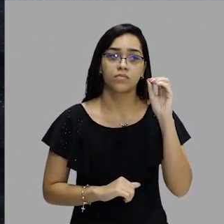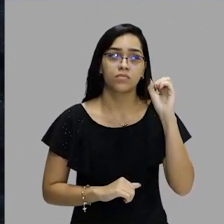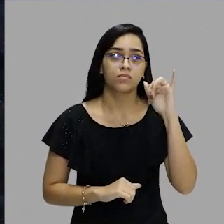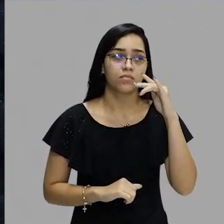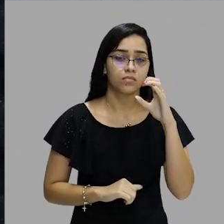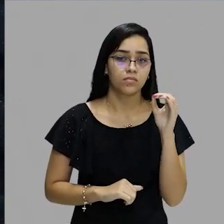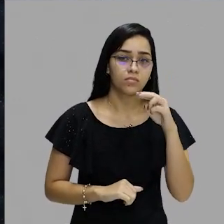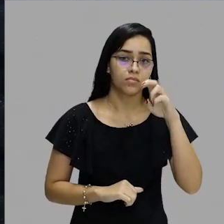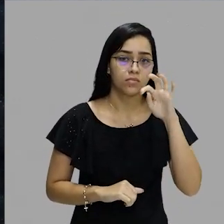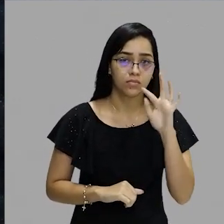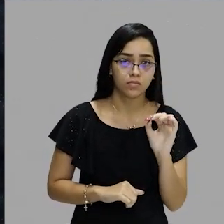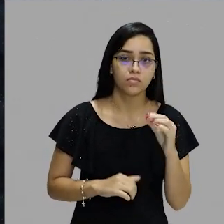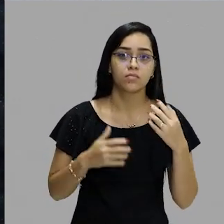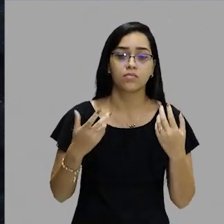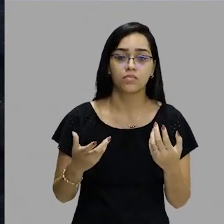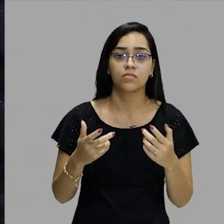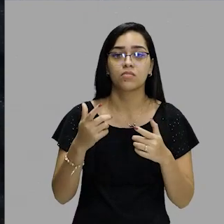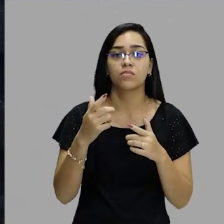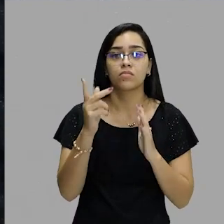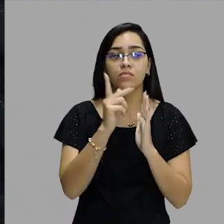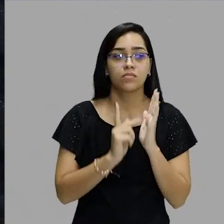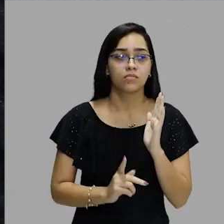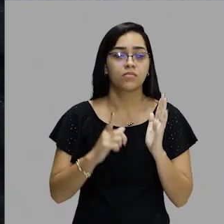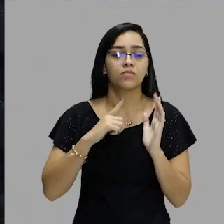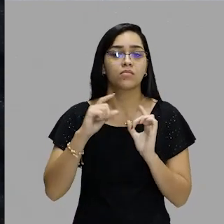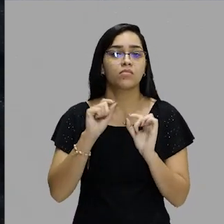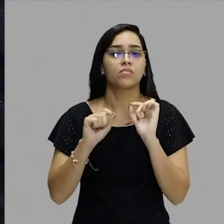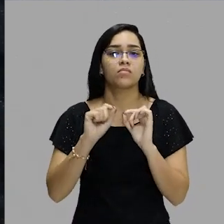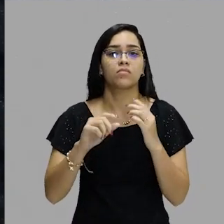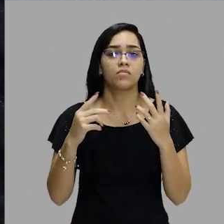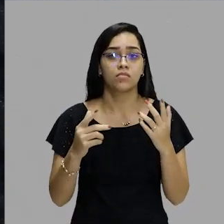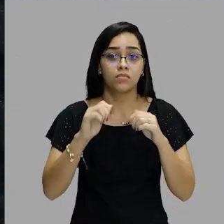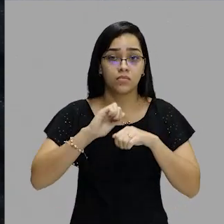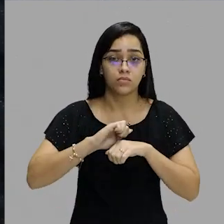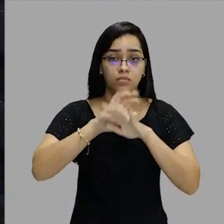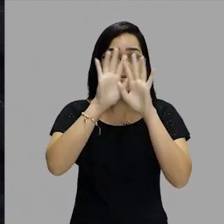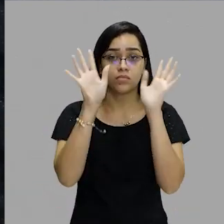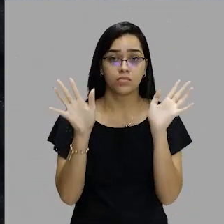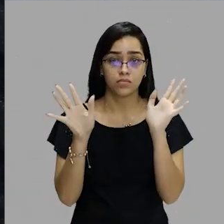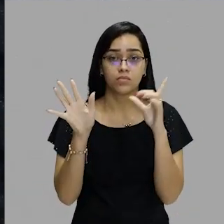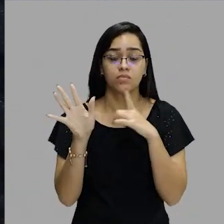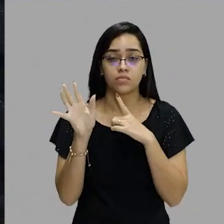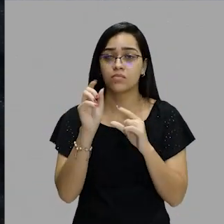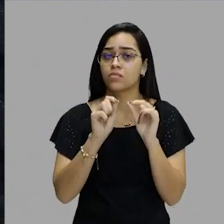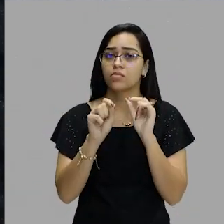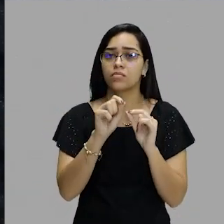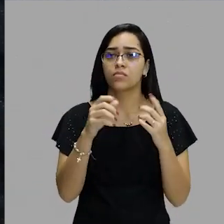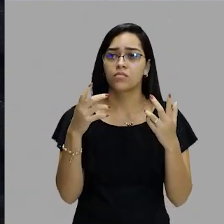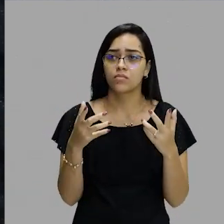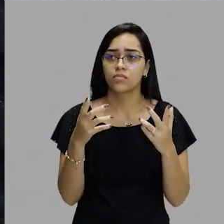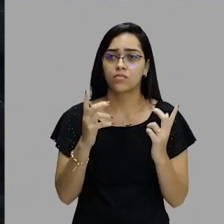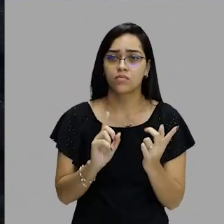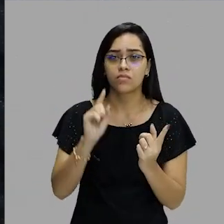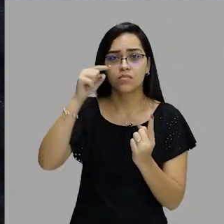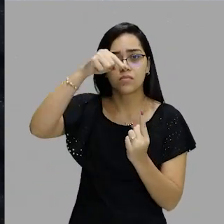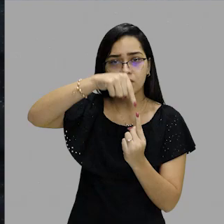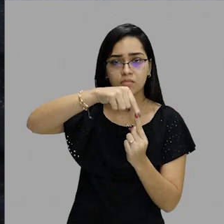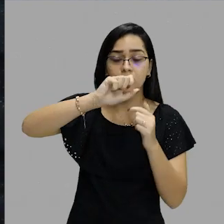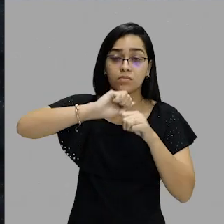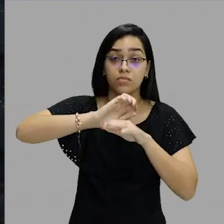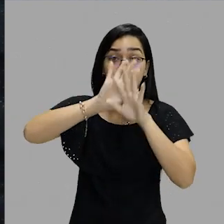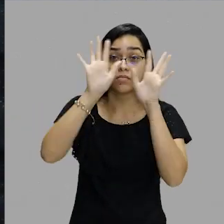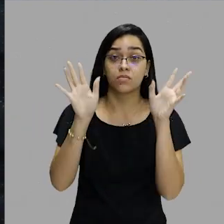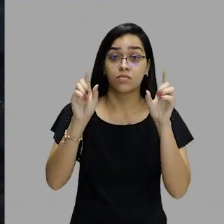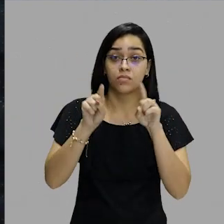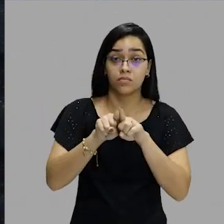Neto. Bom, gente, esse poema está tão claro, traz com tanta objetividade e